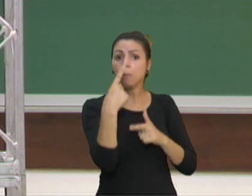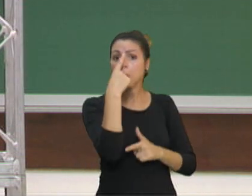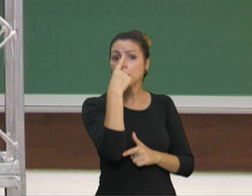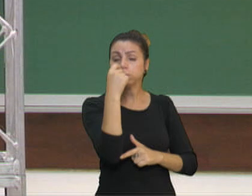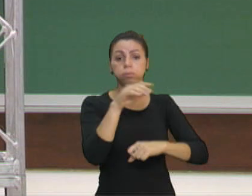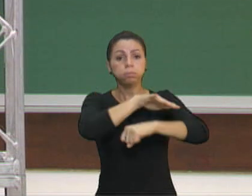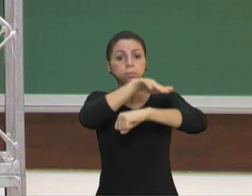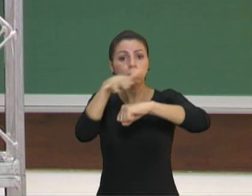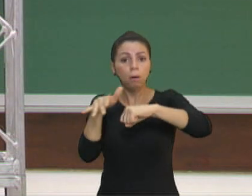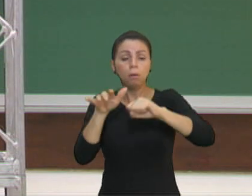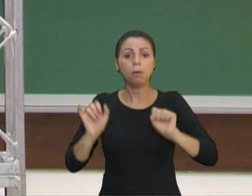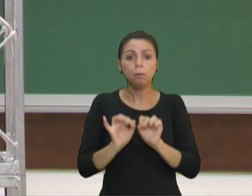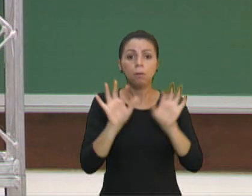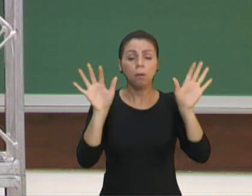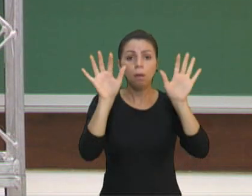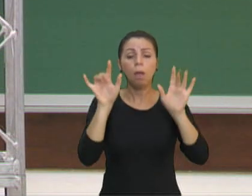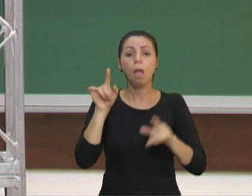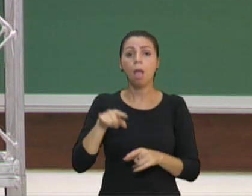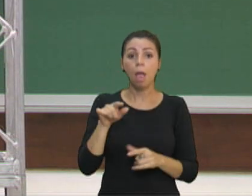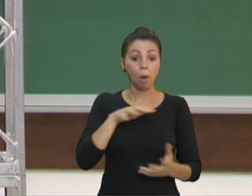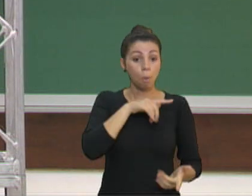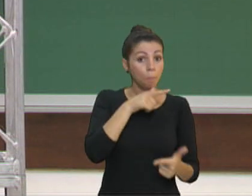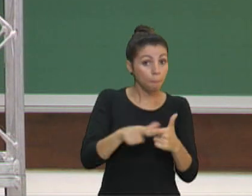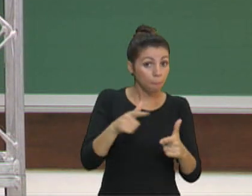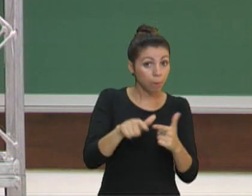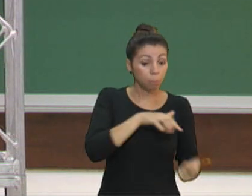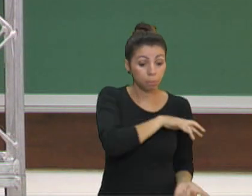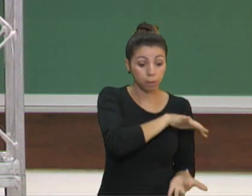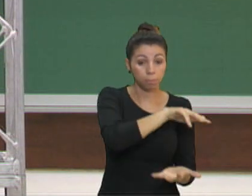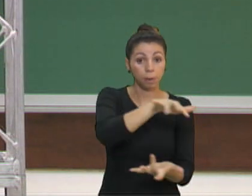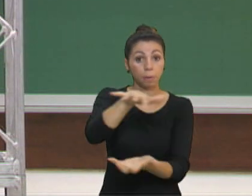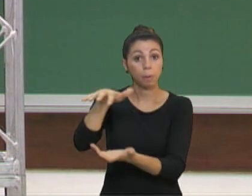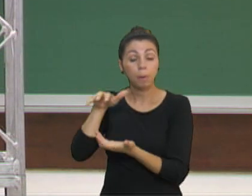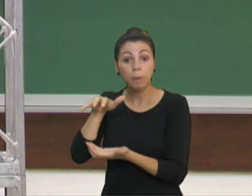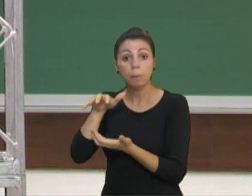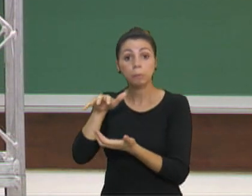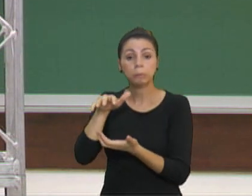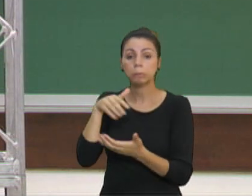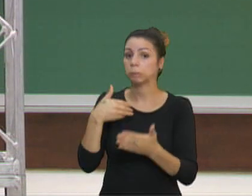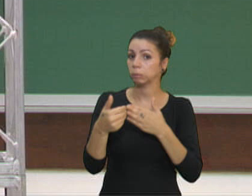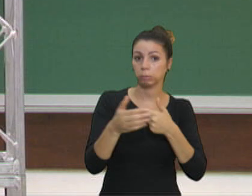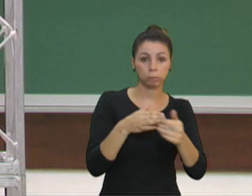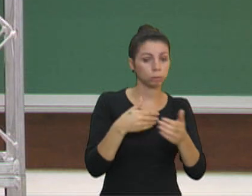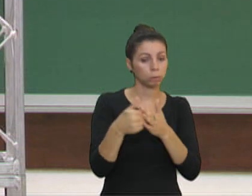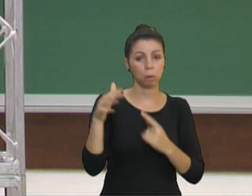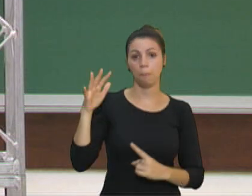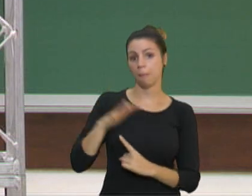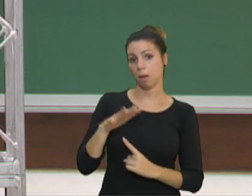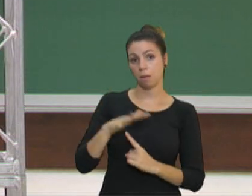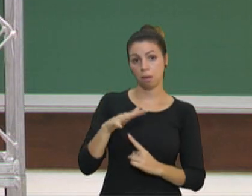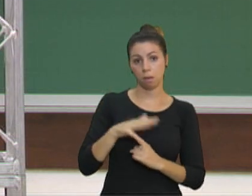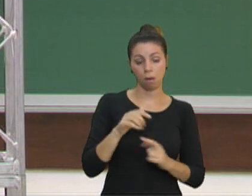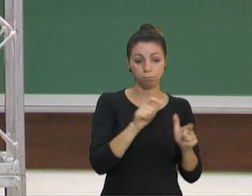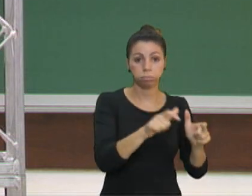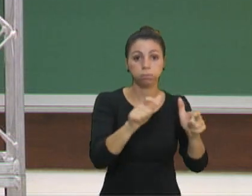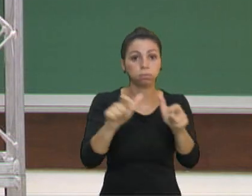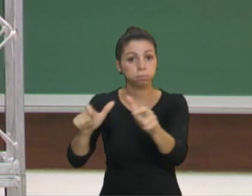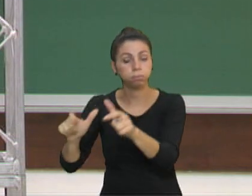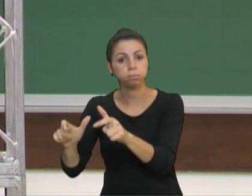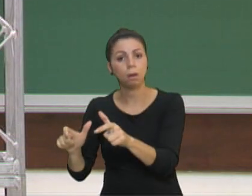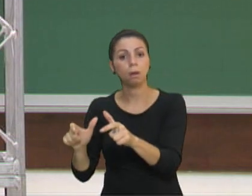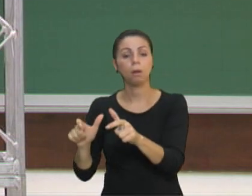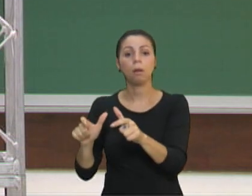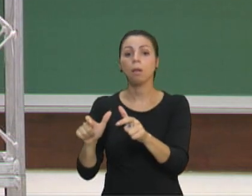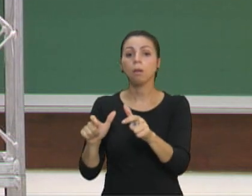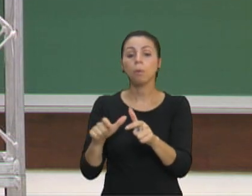atmosférica, que é um problema global, não é só nosso, tá? Indiferente da região do Paraná, né, que você mora, não é